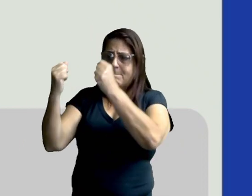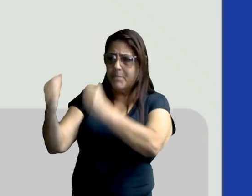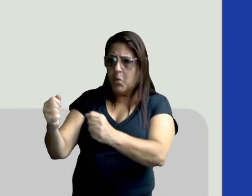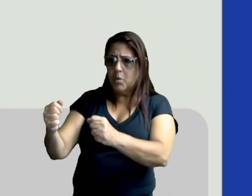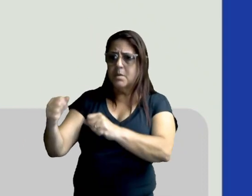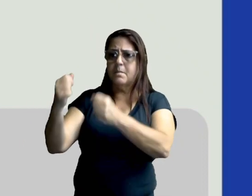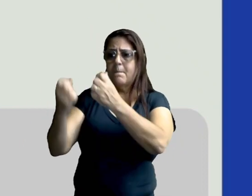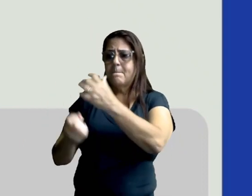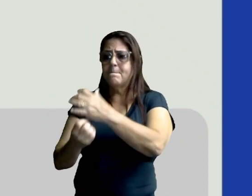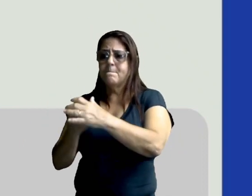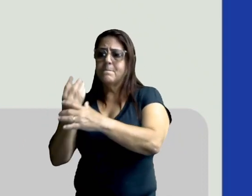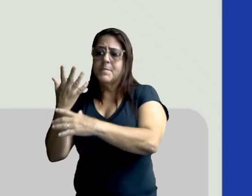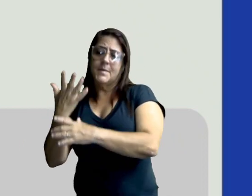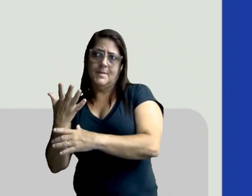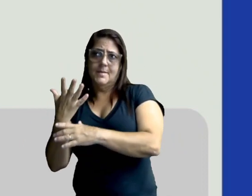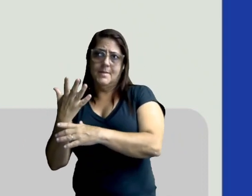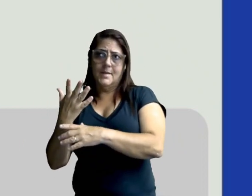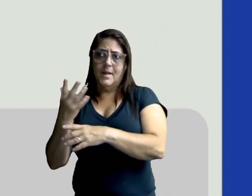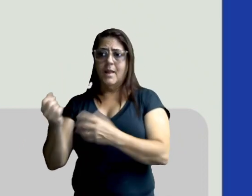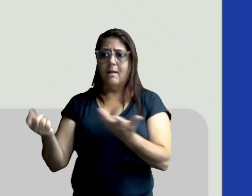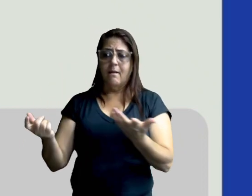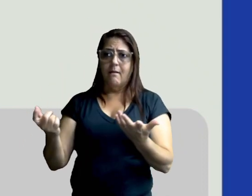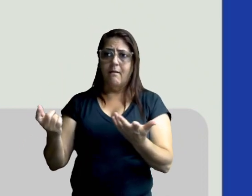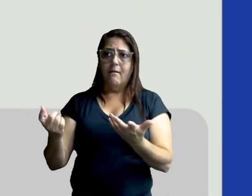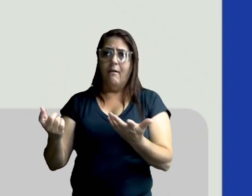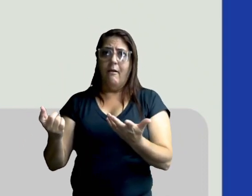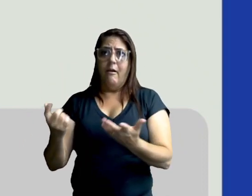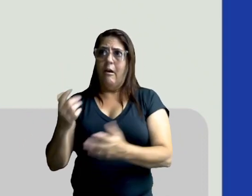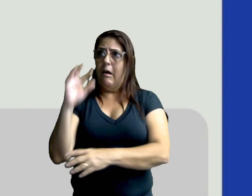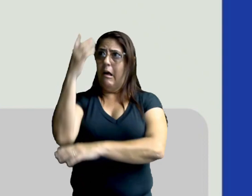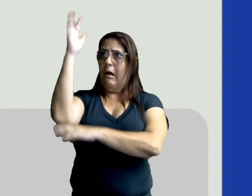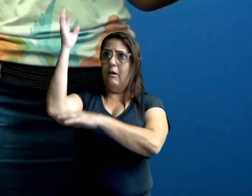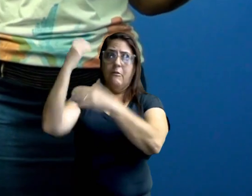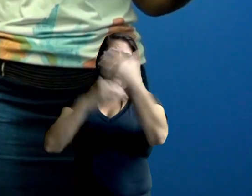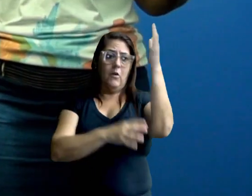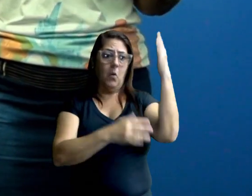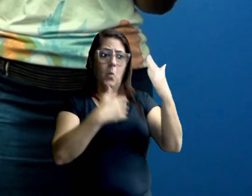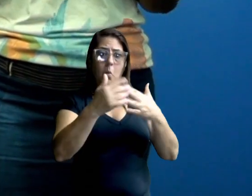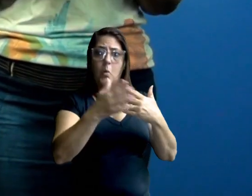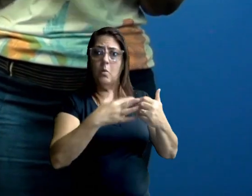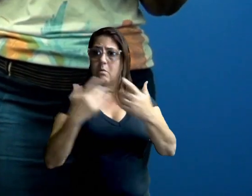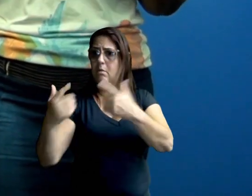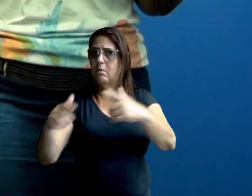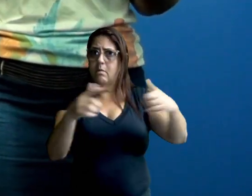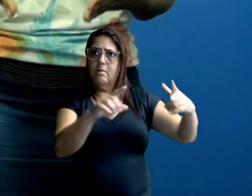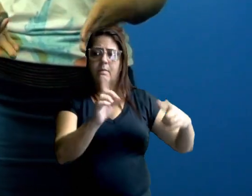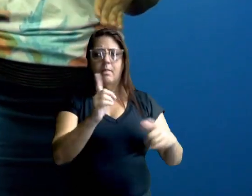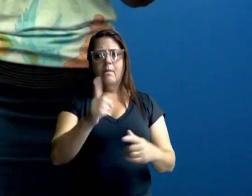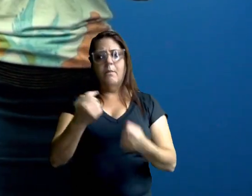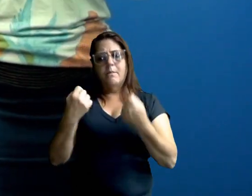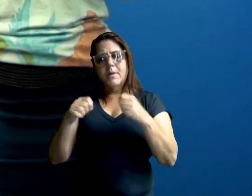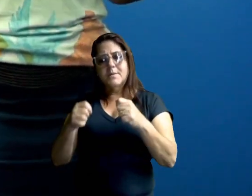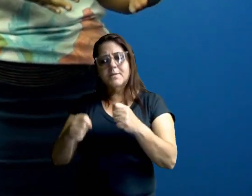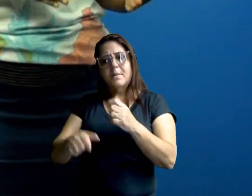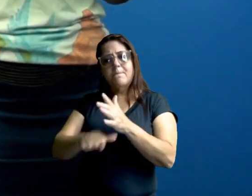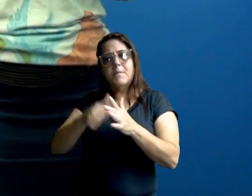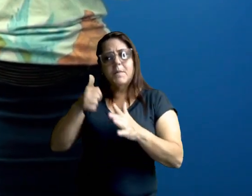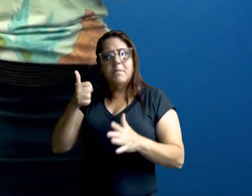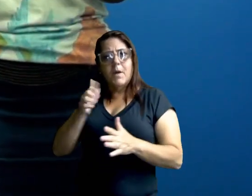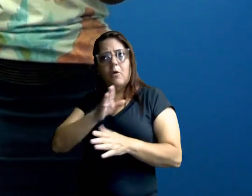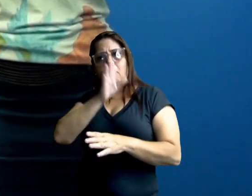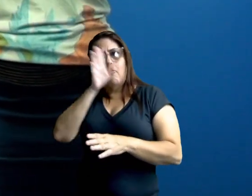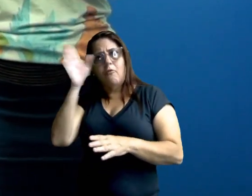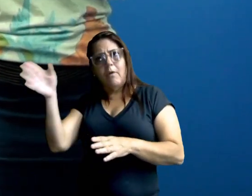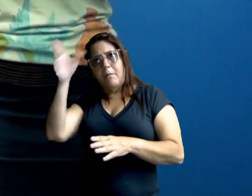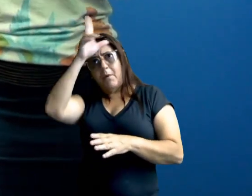calçada. Tá? Então você não pode, tá, sair por aí plantando árvore em qualquer lugar. Existem lugares apropriados, existem lugares que você